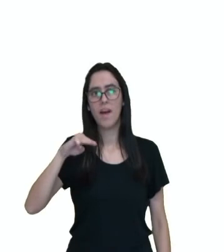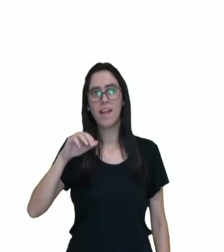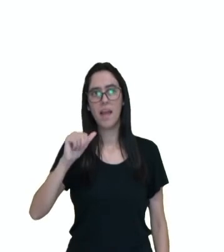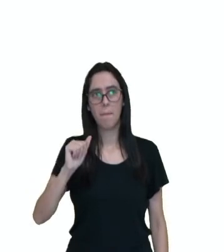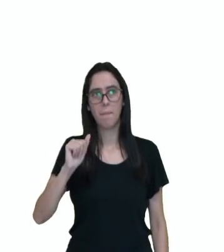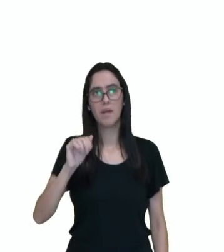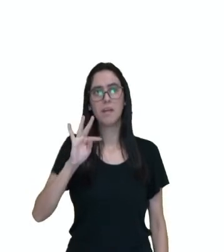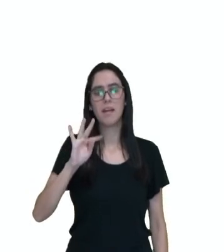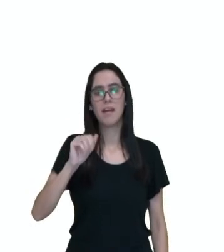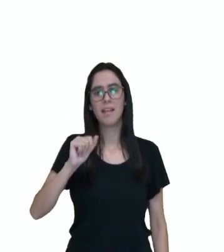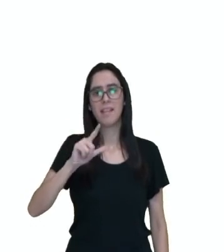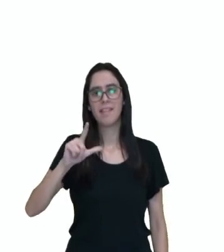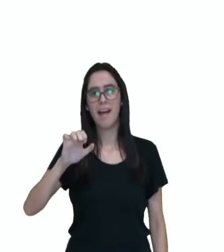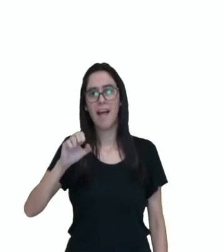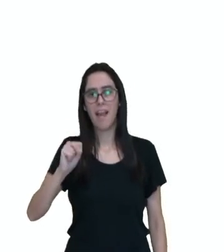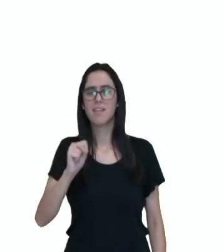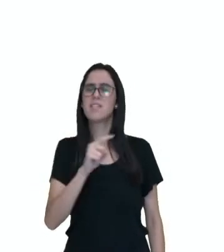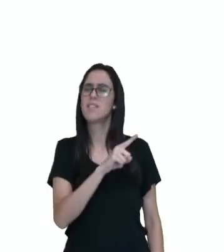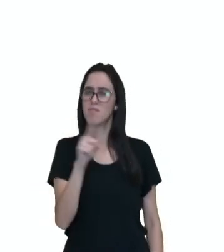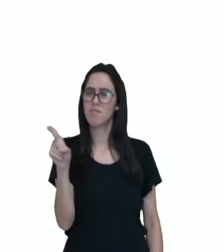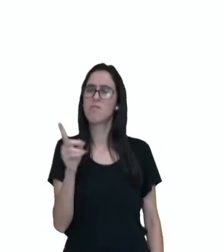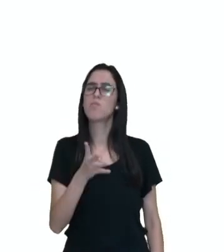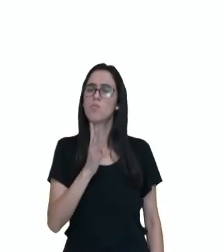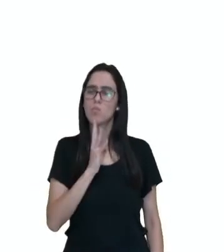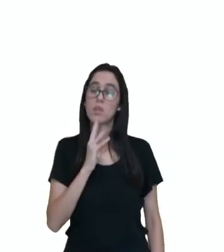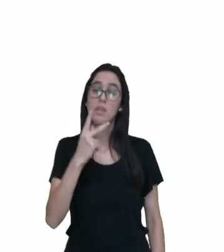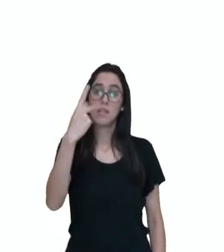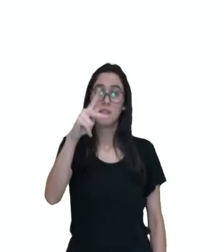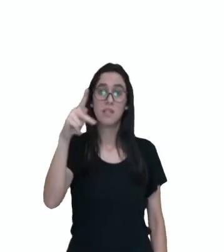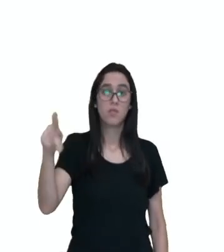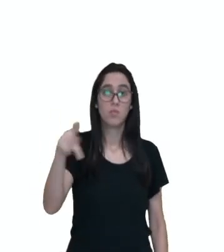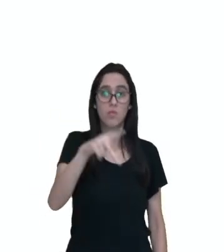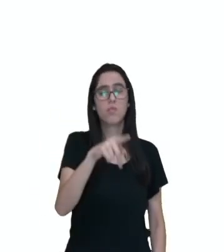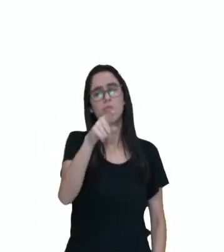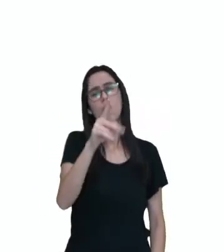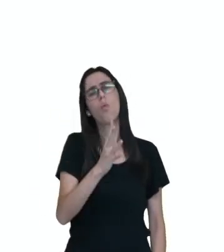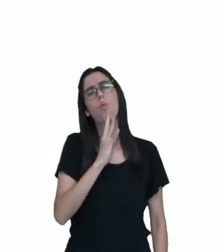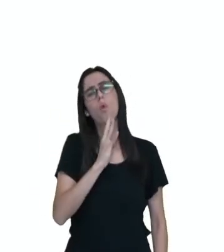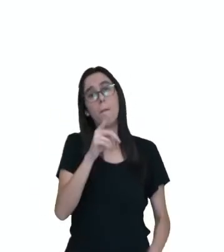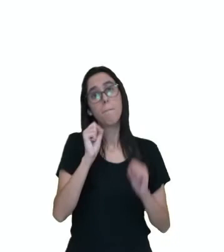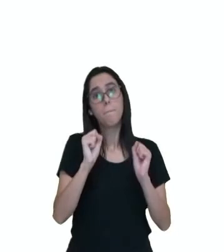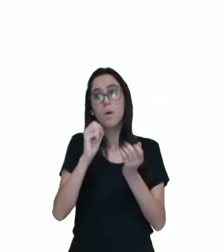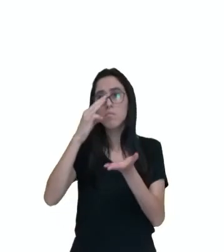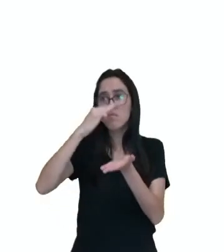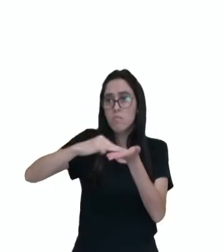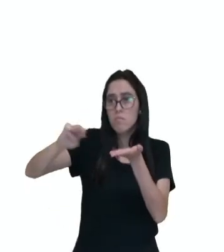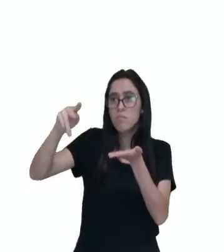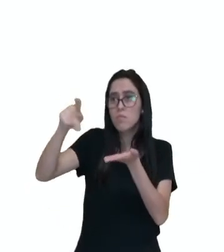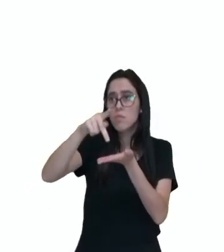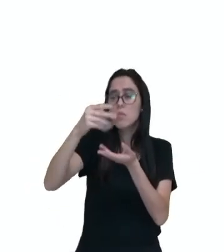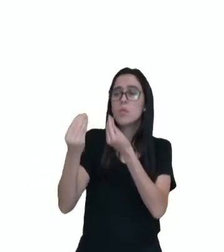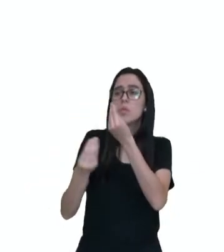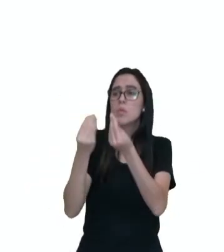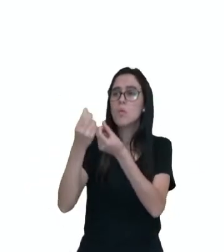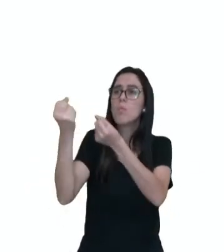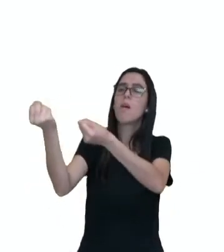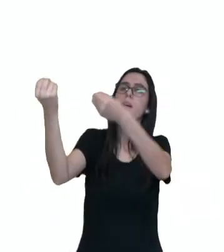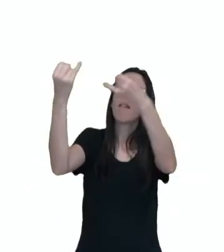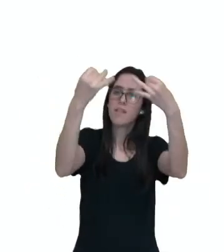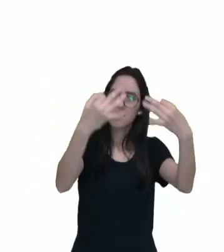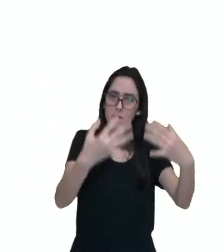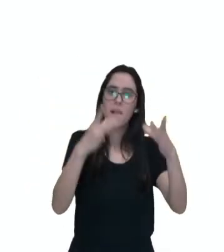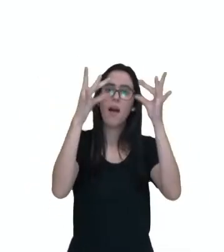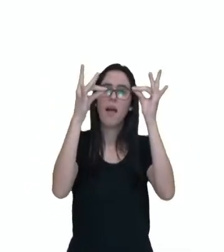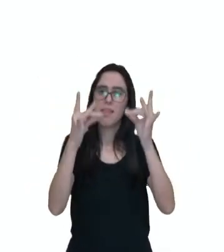seu professor, galera, ele vai trabalhar, né? Você tem seu professor, você pode mandar uma mensagem para ele e ele vai te explicar bem detalhado como é que